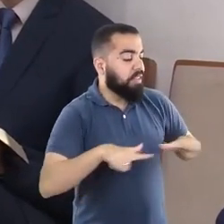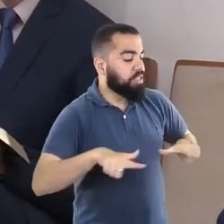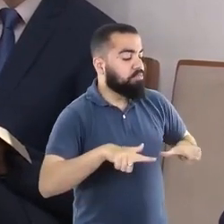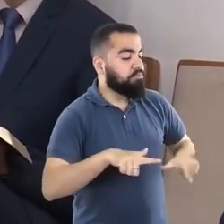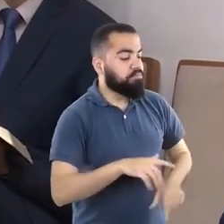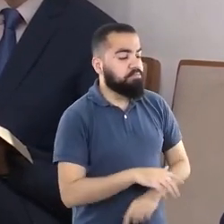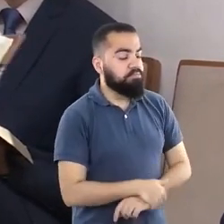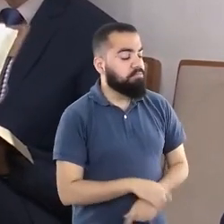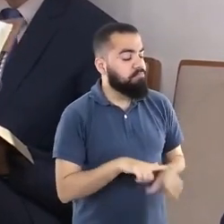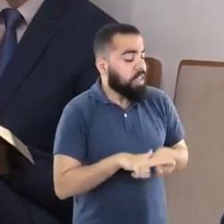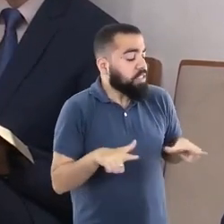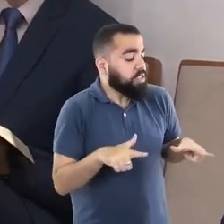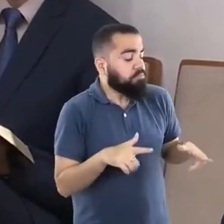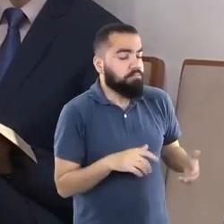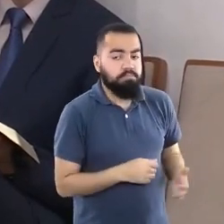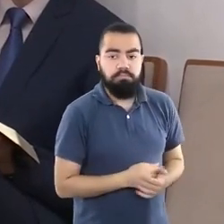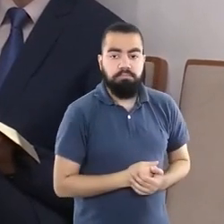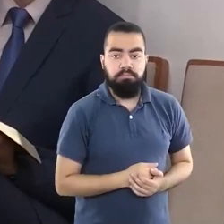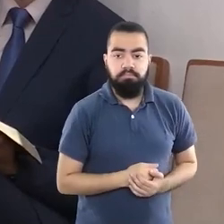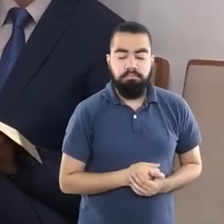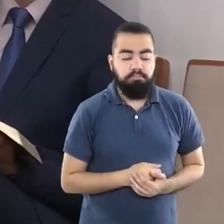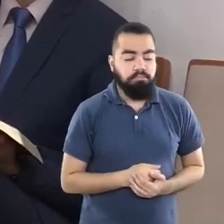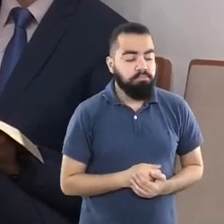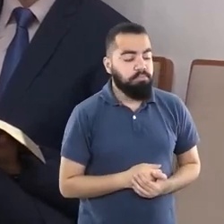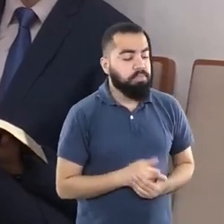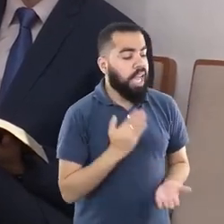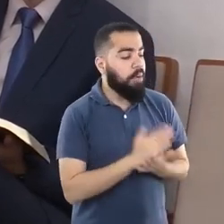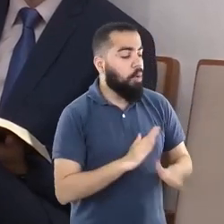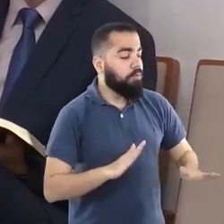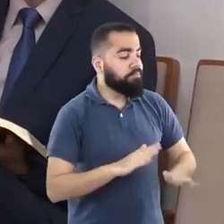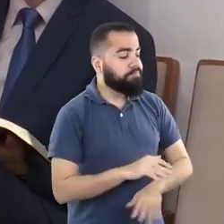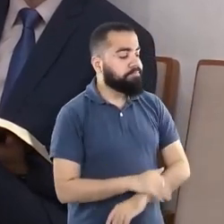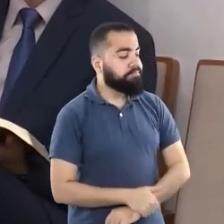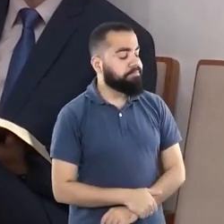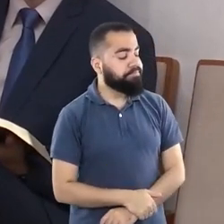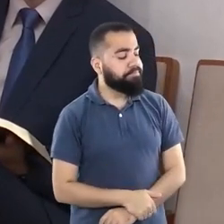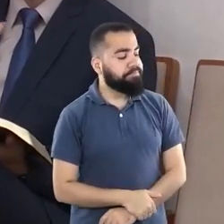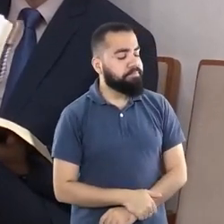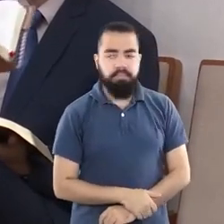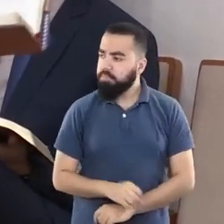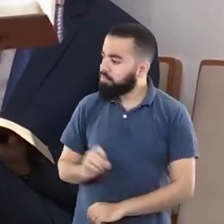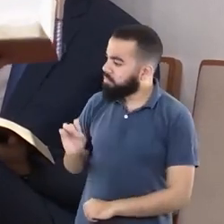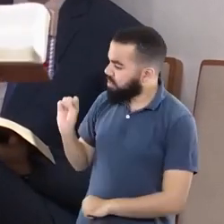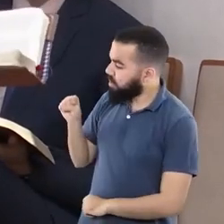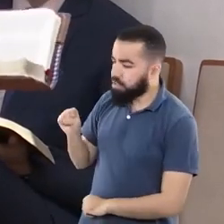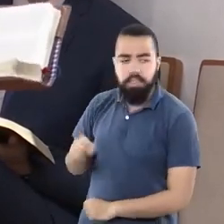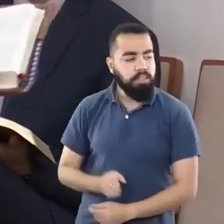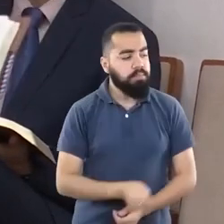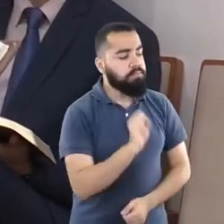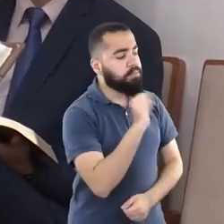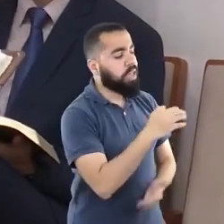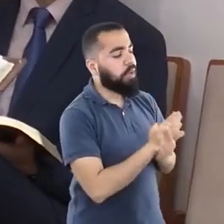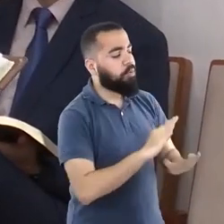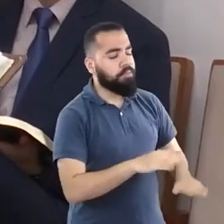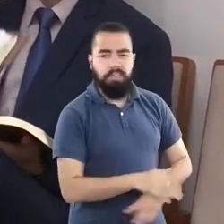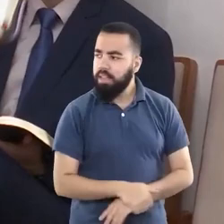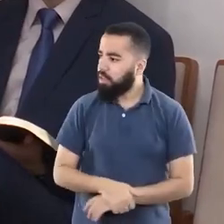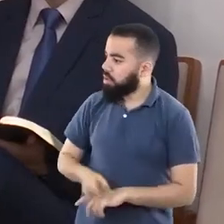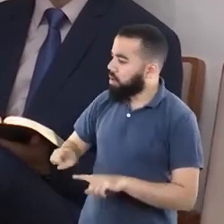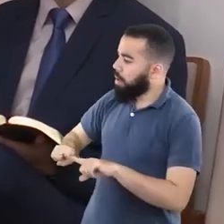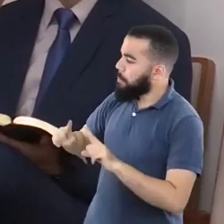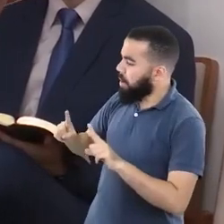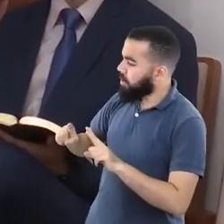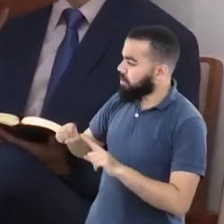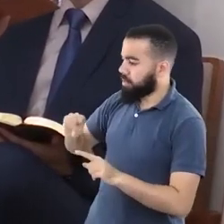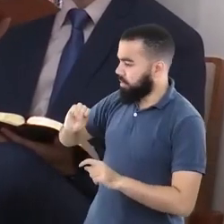botar legenda, secou. Falei: é mesmo, secou. É? Ué, mas se secou, tem esperança para você. Ela regalou